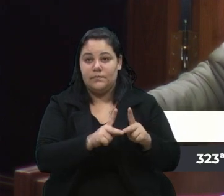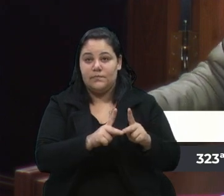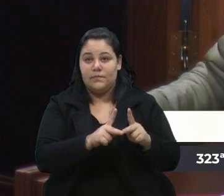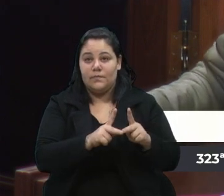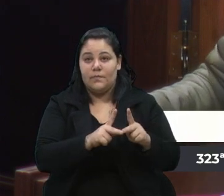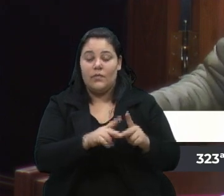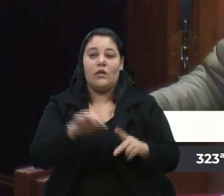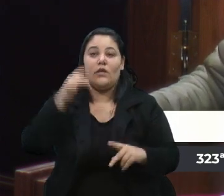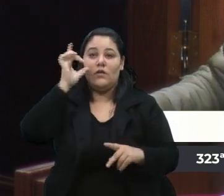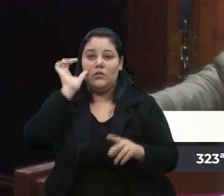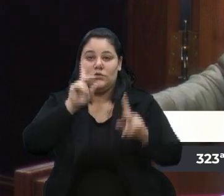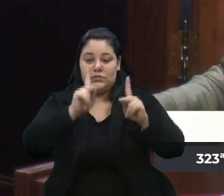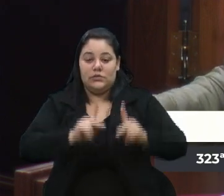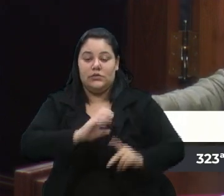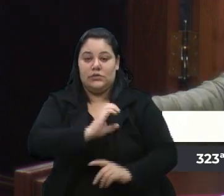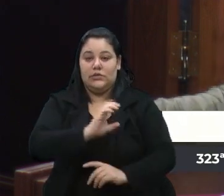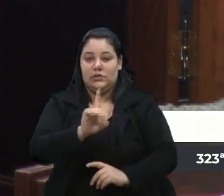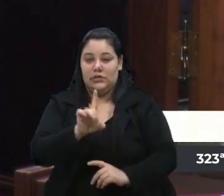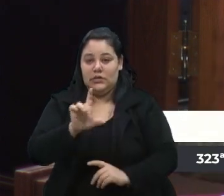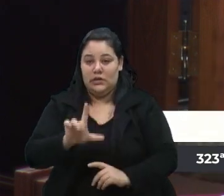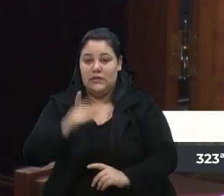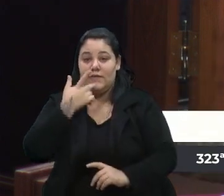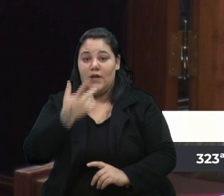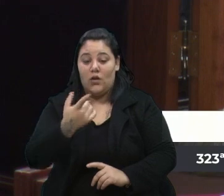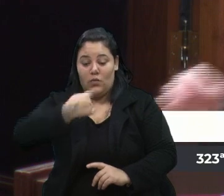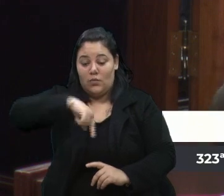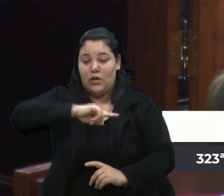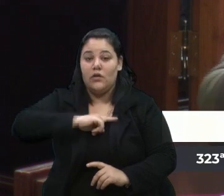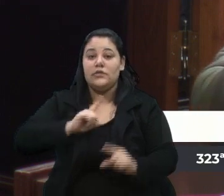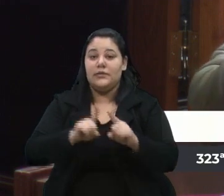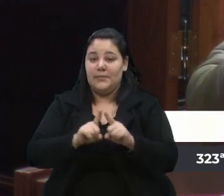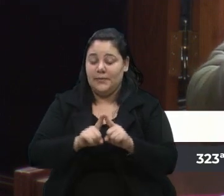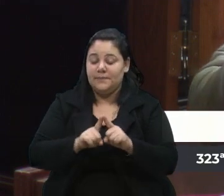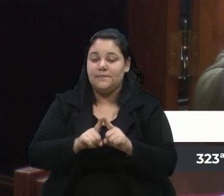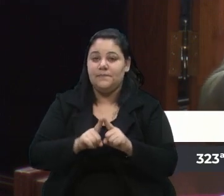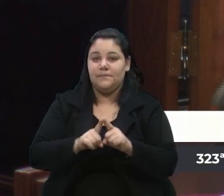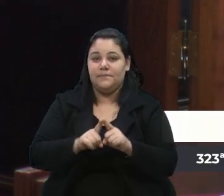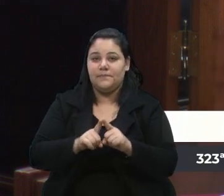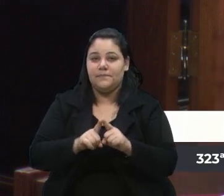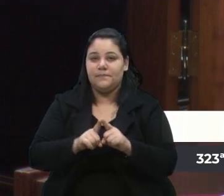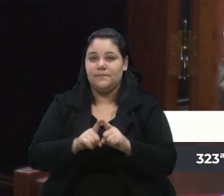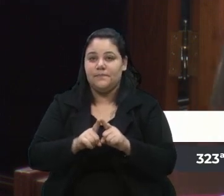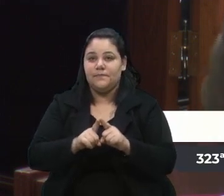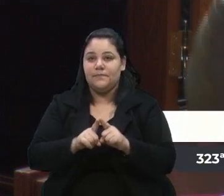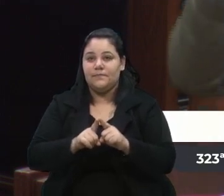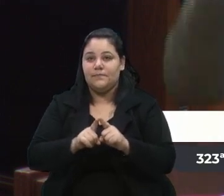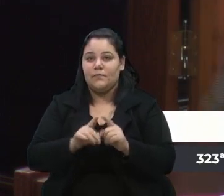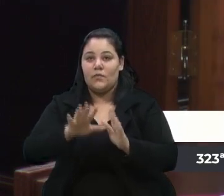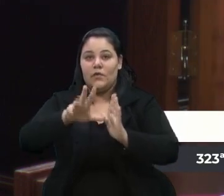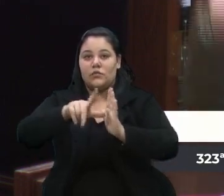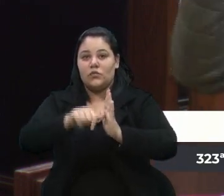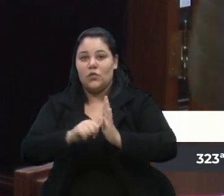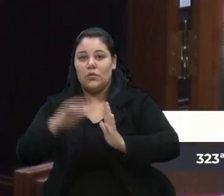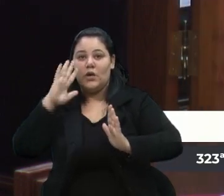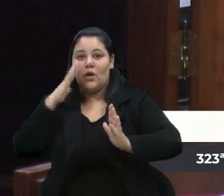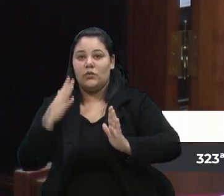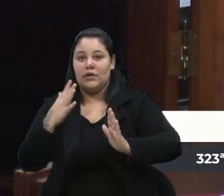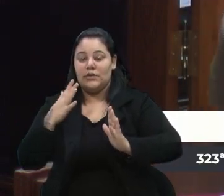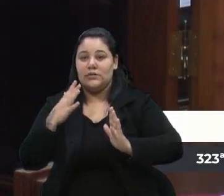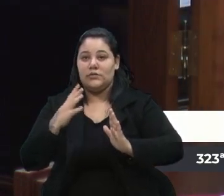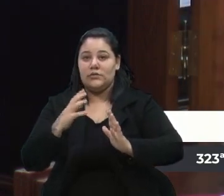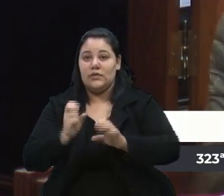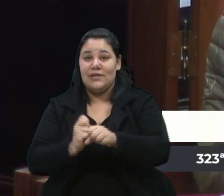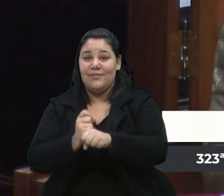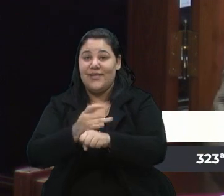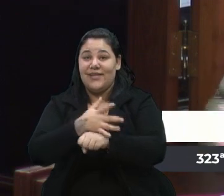ontem o pessoal da CDL trouxe à tona para nós que é os Furtos que estão ocorrendo nas madrugadas